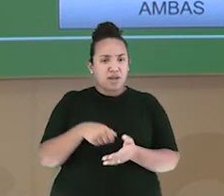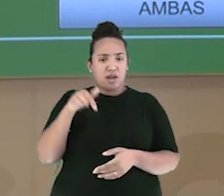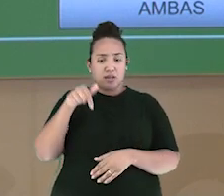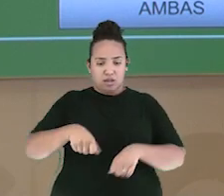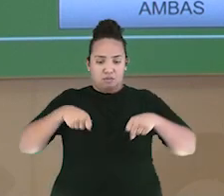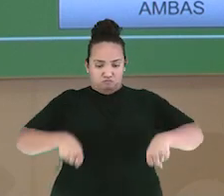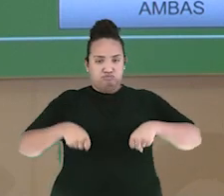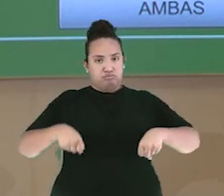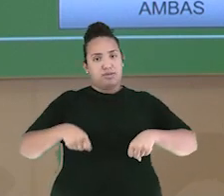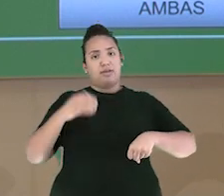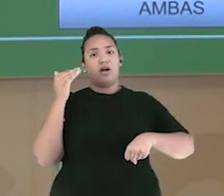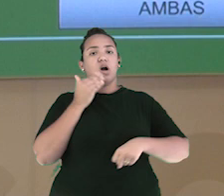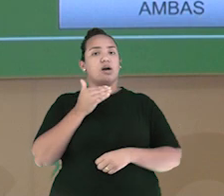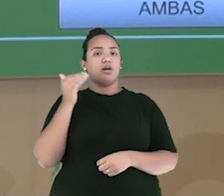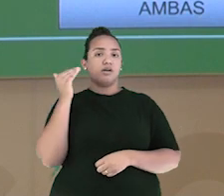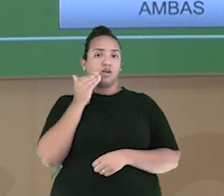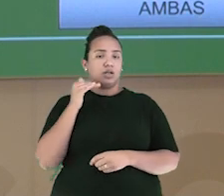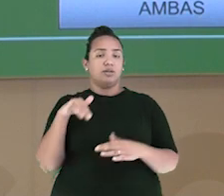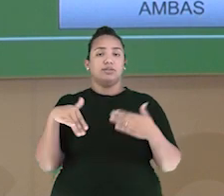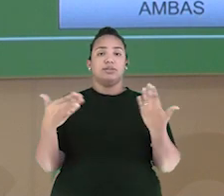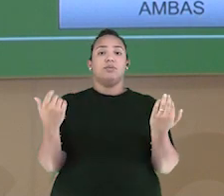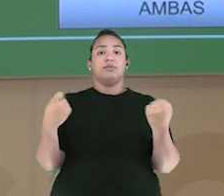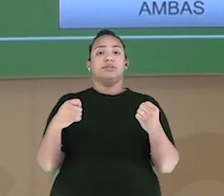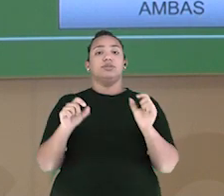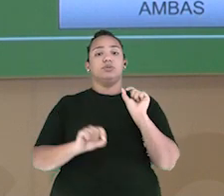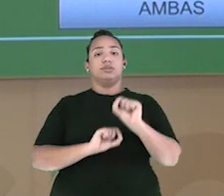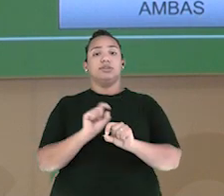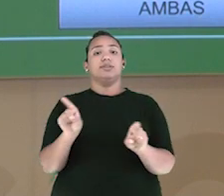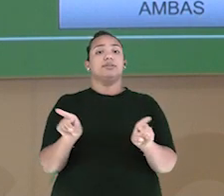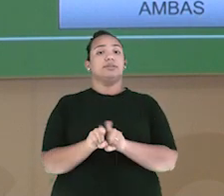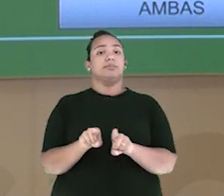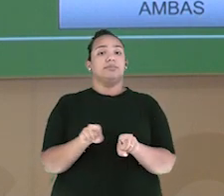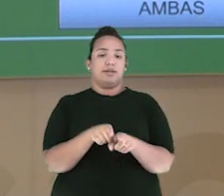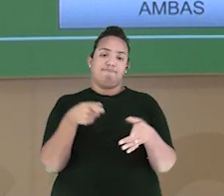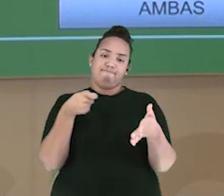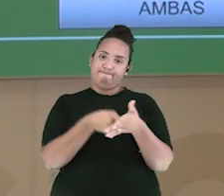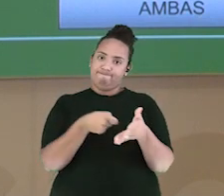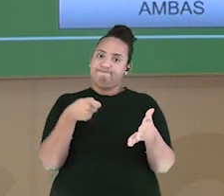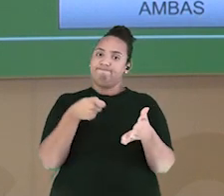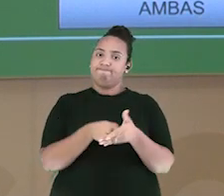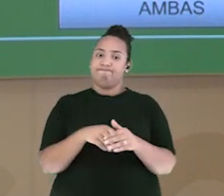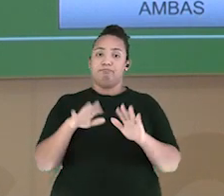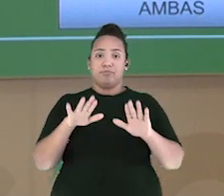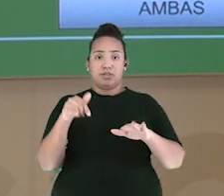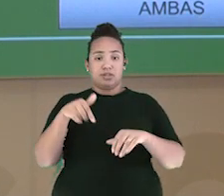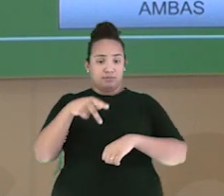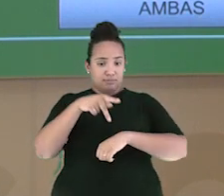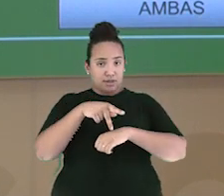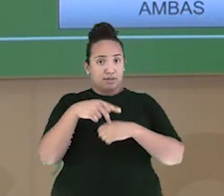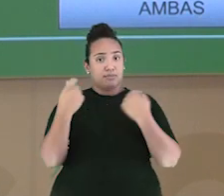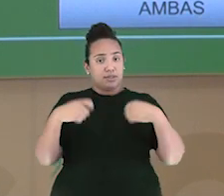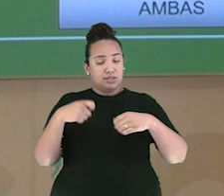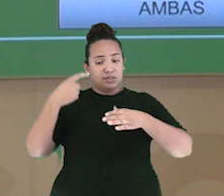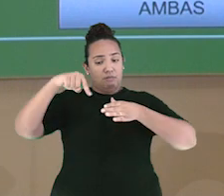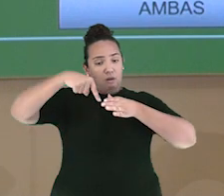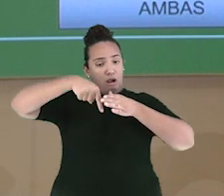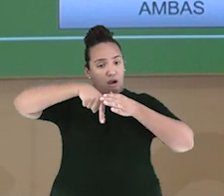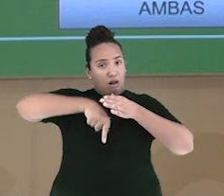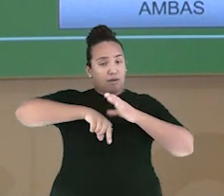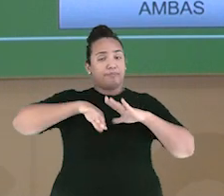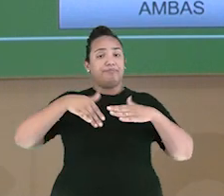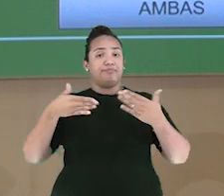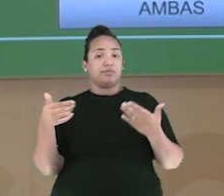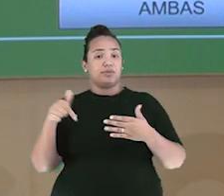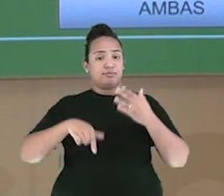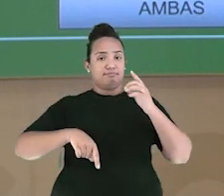própria britadeira pode sofrer danos. Então ela precisa de tenacidade. No entanto, mesmo essas rochas precisam ser perfuradas.